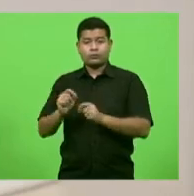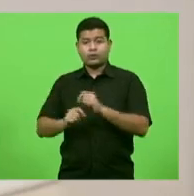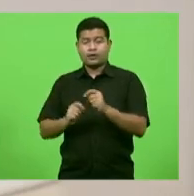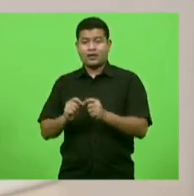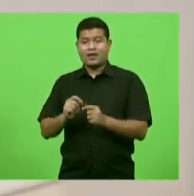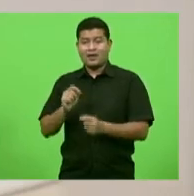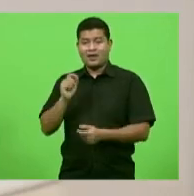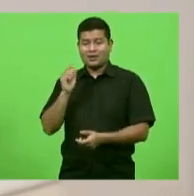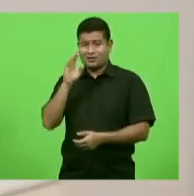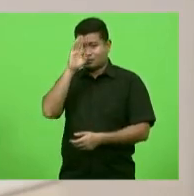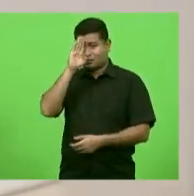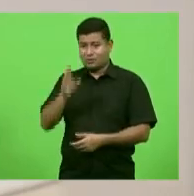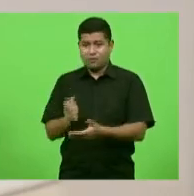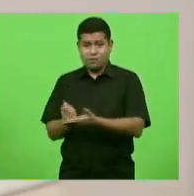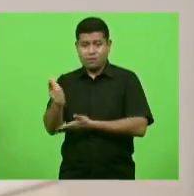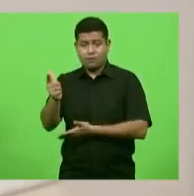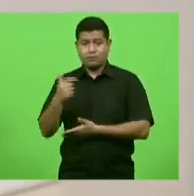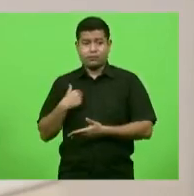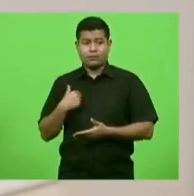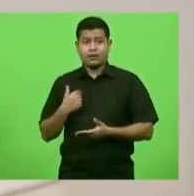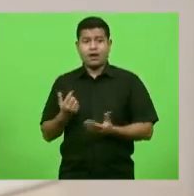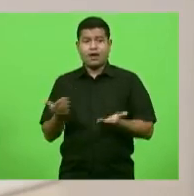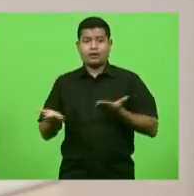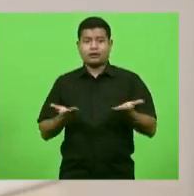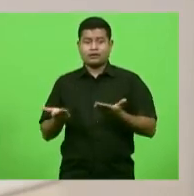licitação, o que implicou no pagamento de